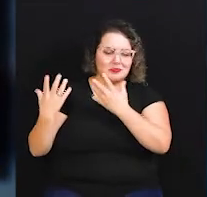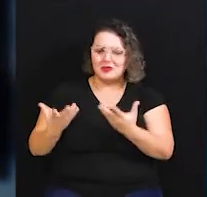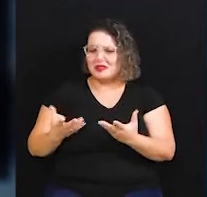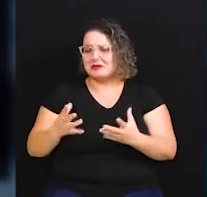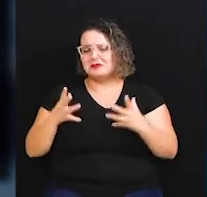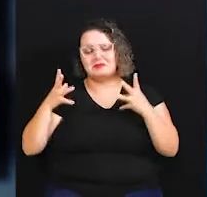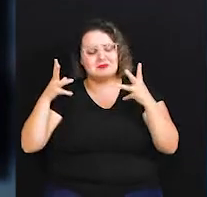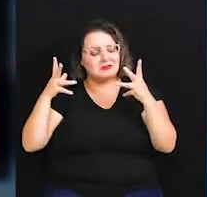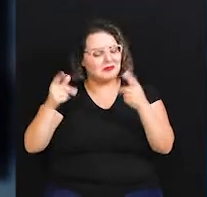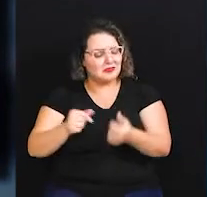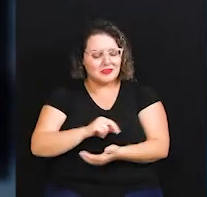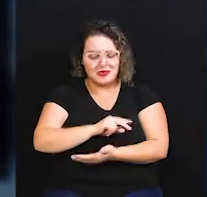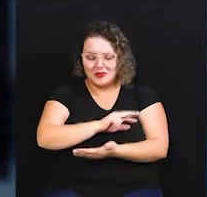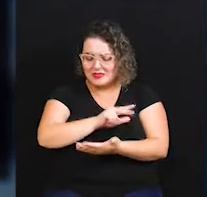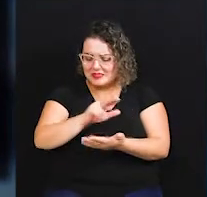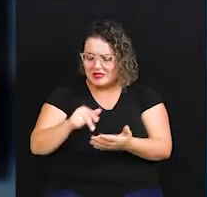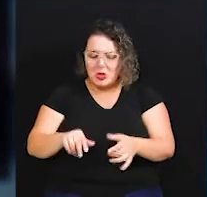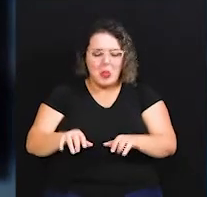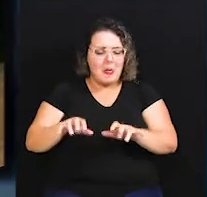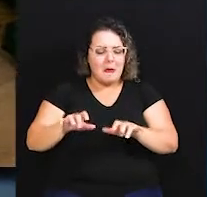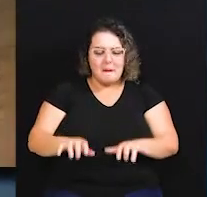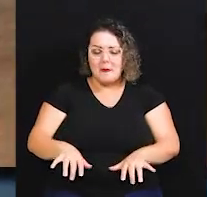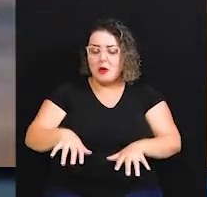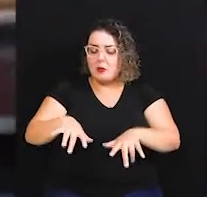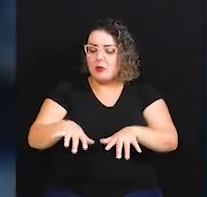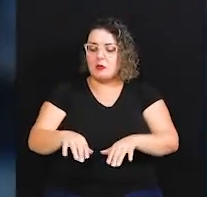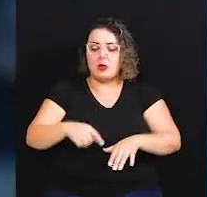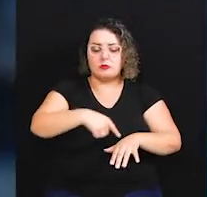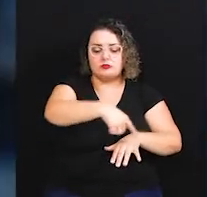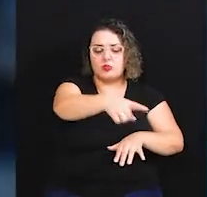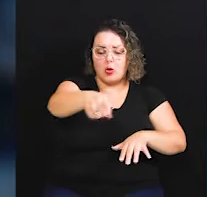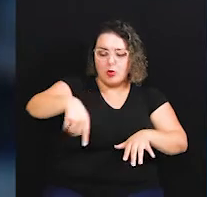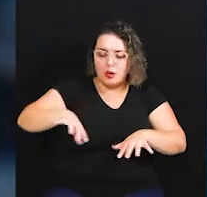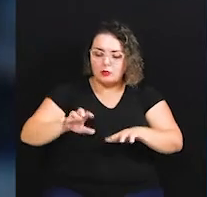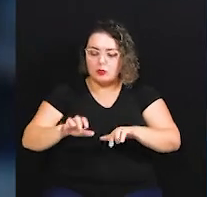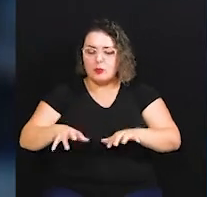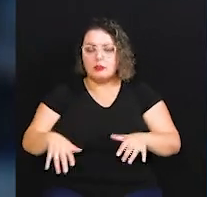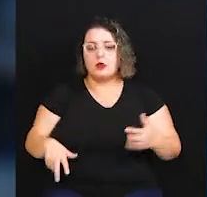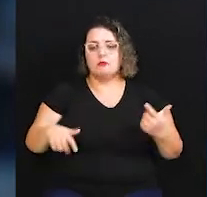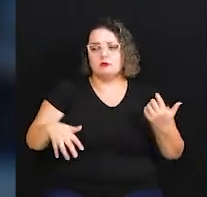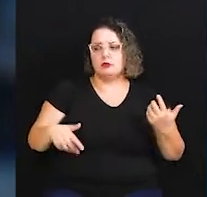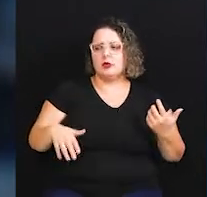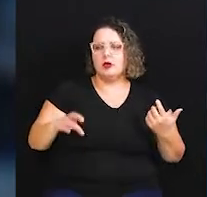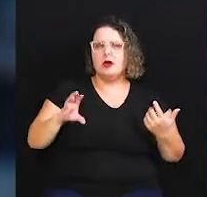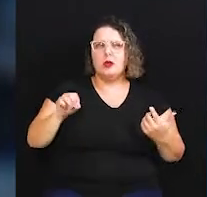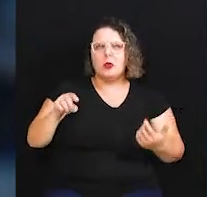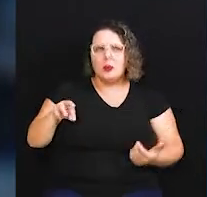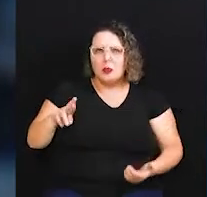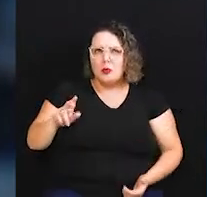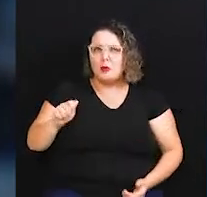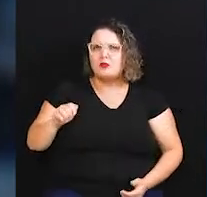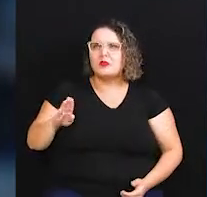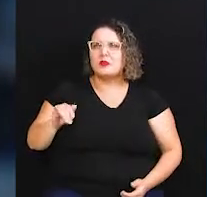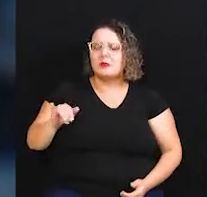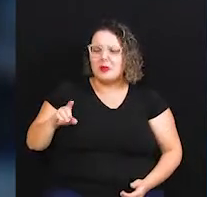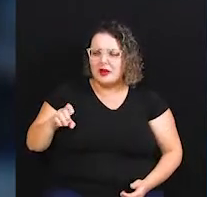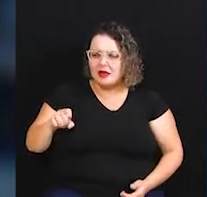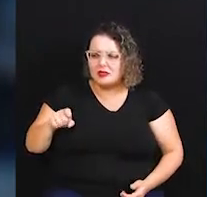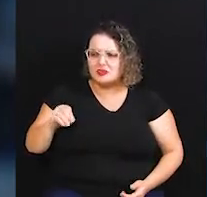flauta, escaleta, né? Tem piano, guitarra, bom, contrabaixo acho que eu já